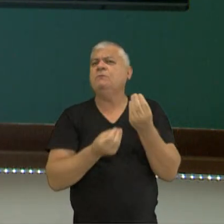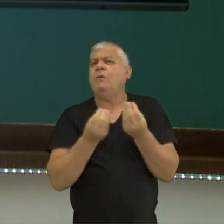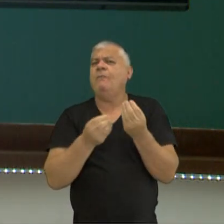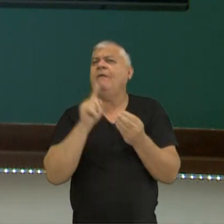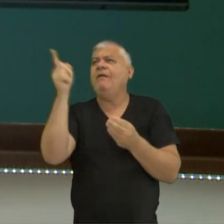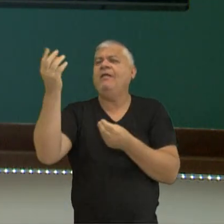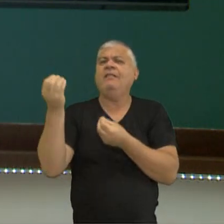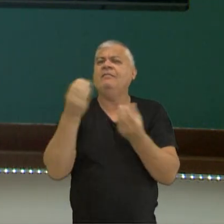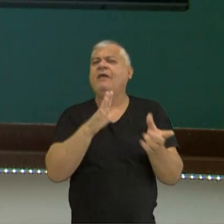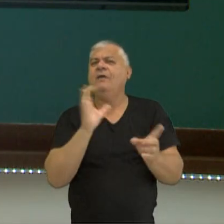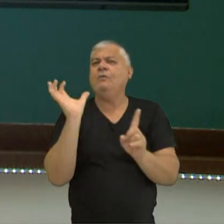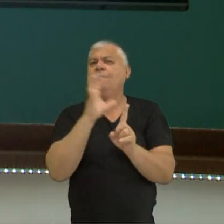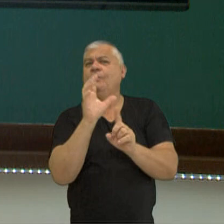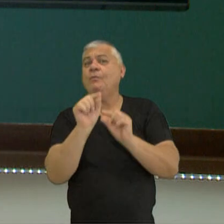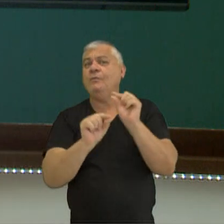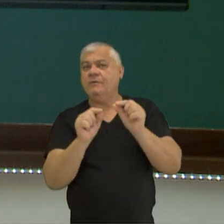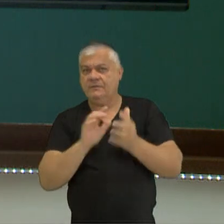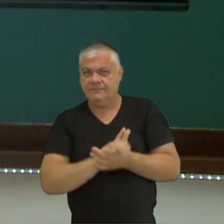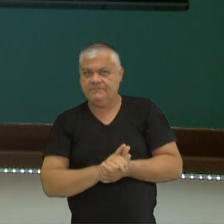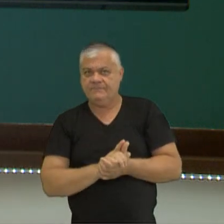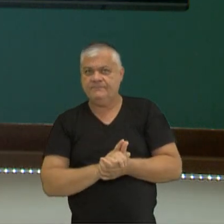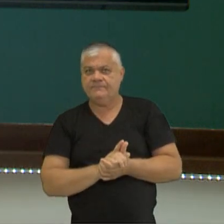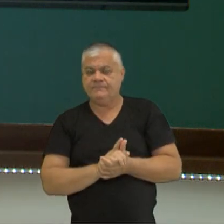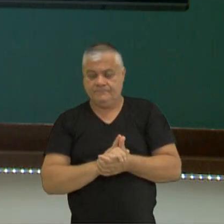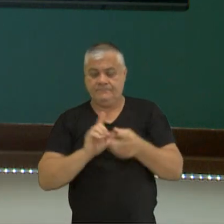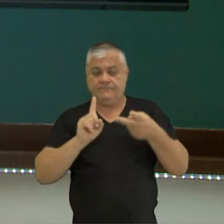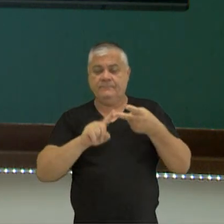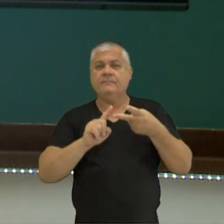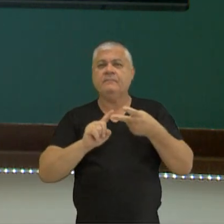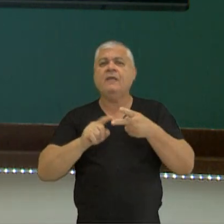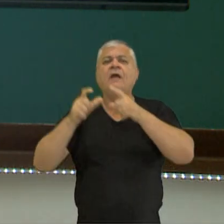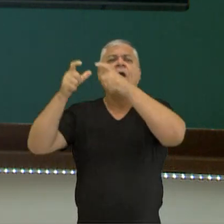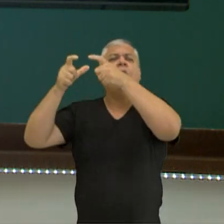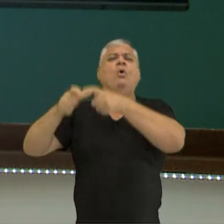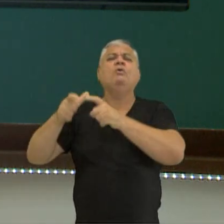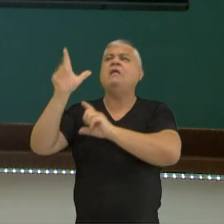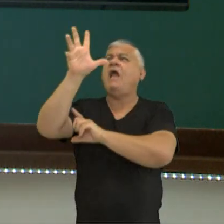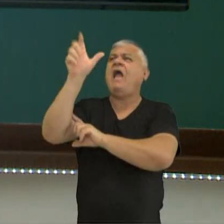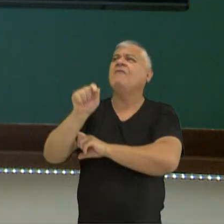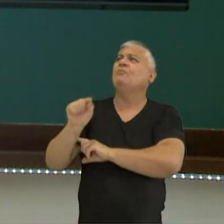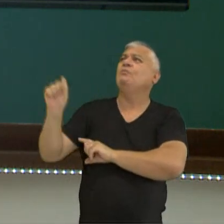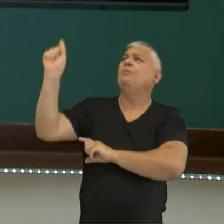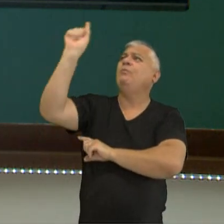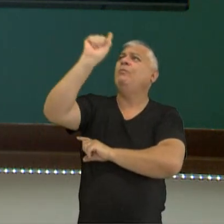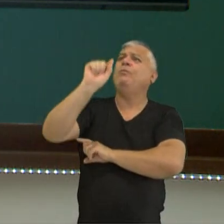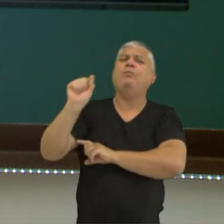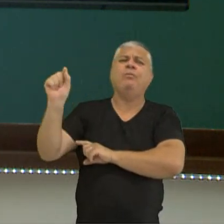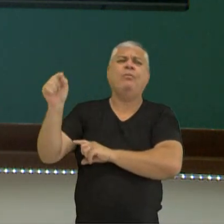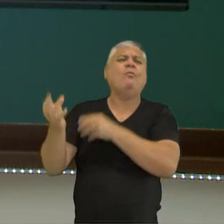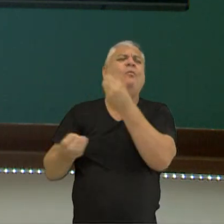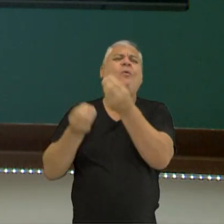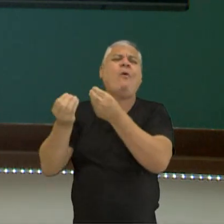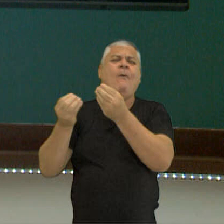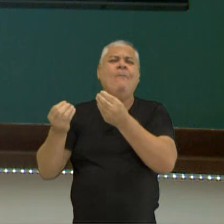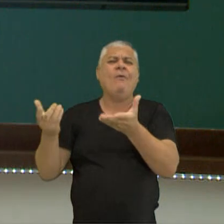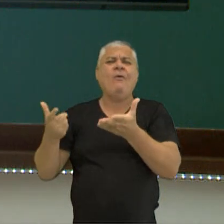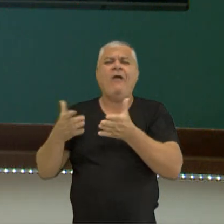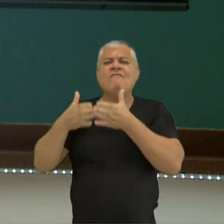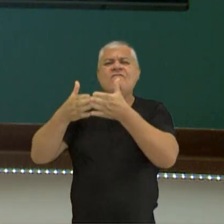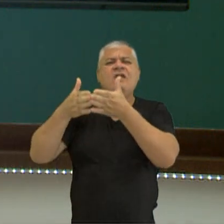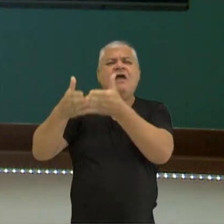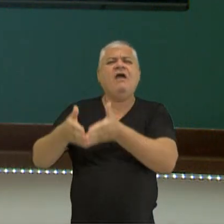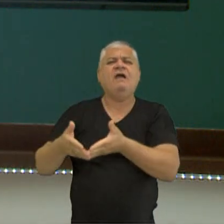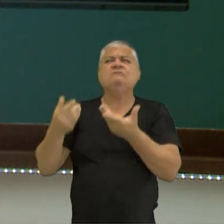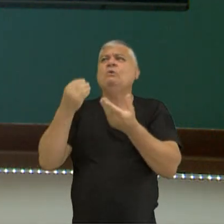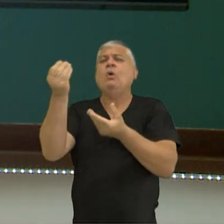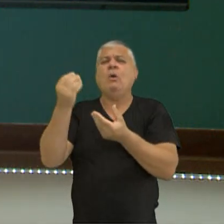da população brasileira? De onde foram trazidos esses povos, em que condições? Vamos entender um pouquinho quais